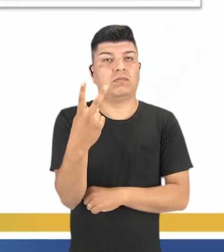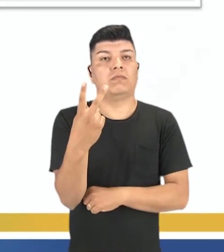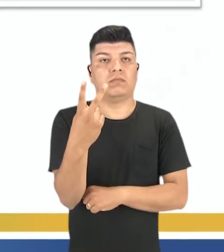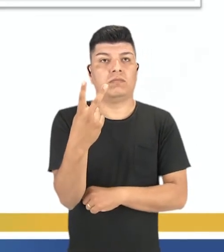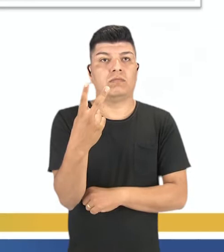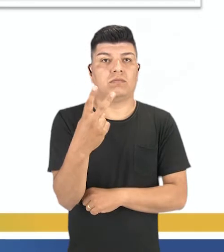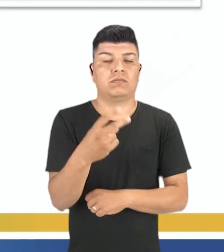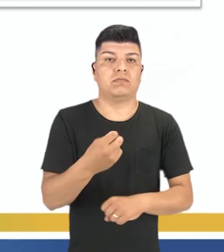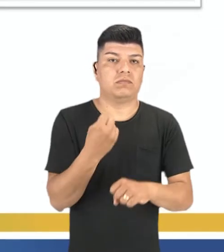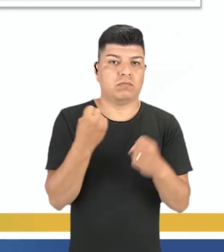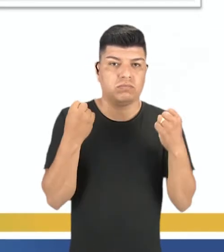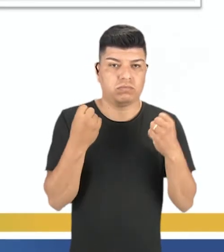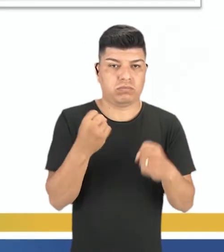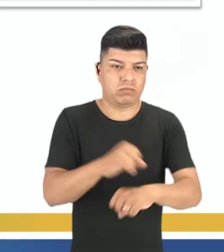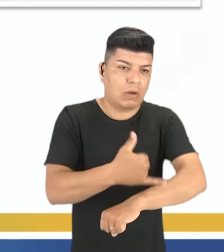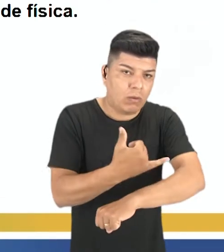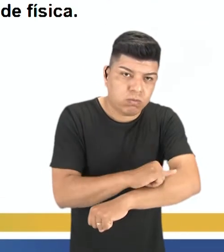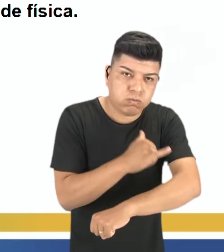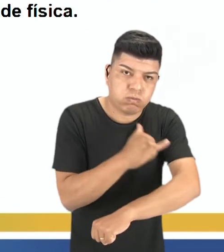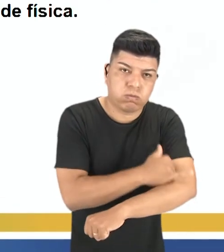obesidade mórbida. Tá?